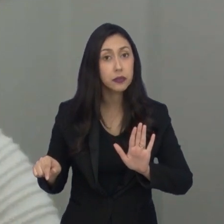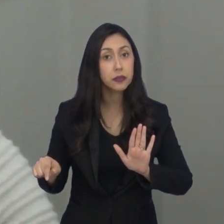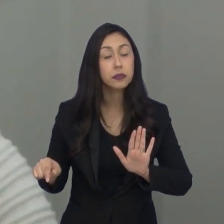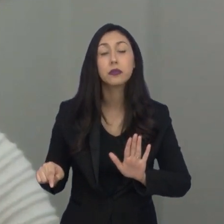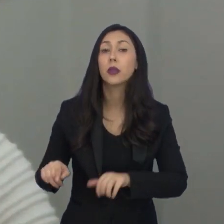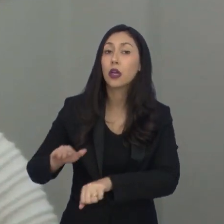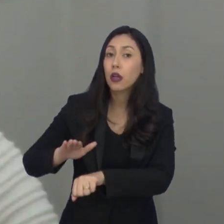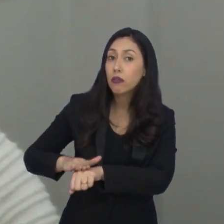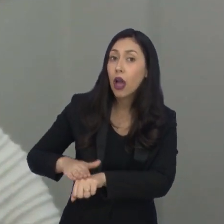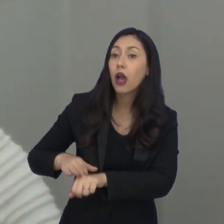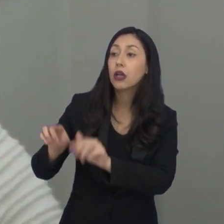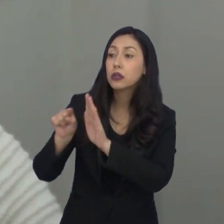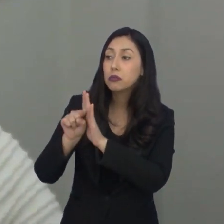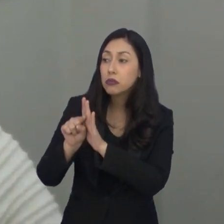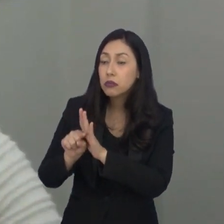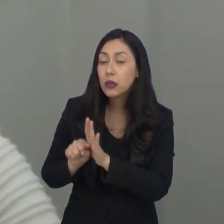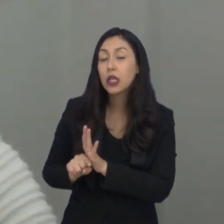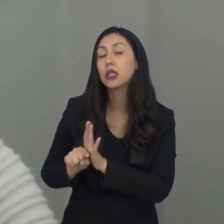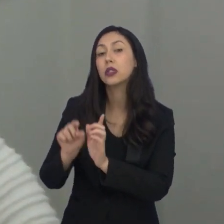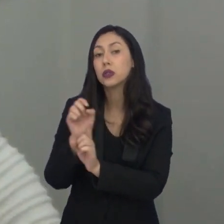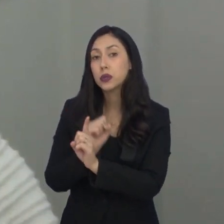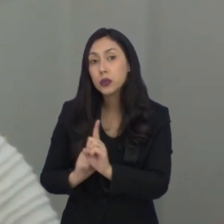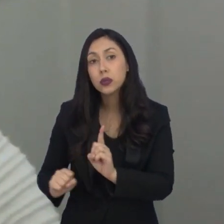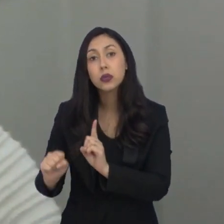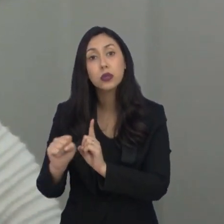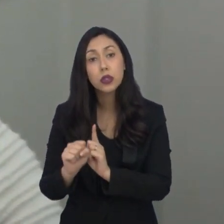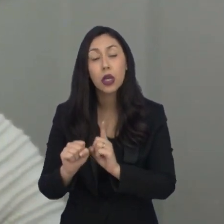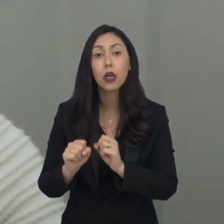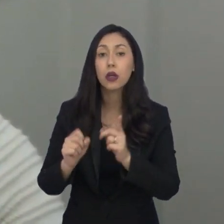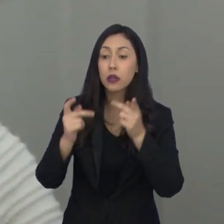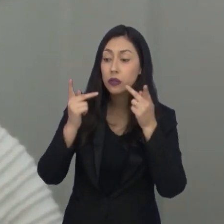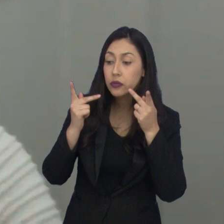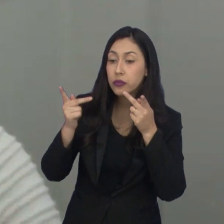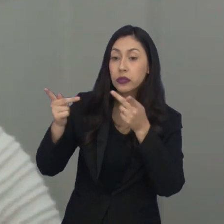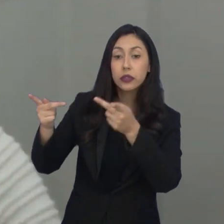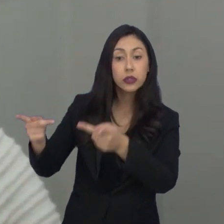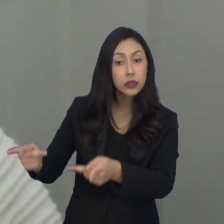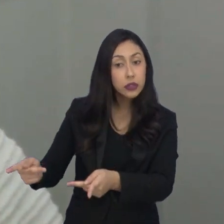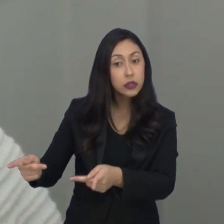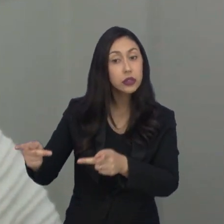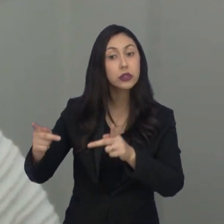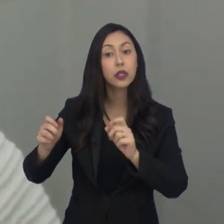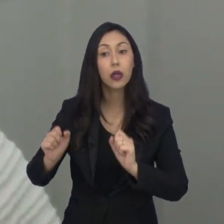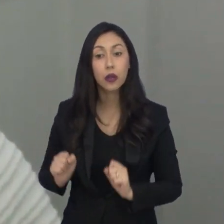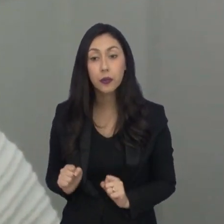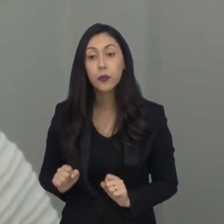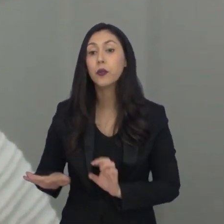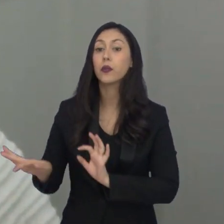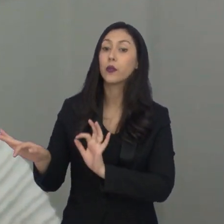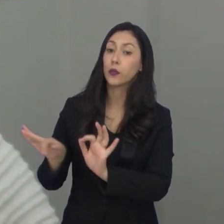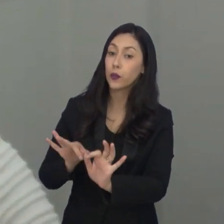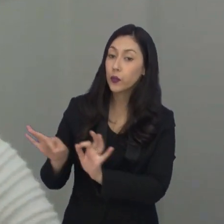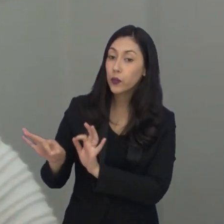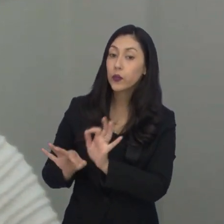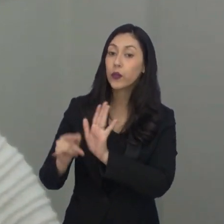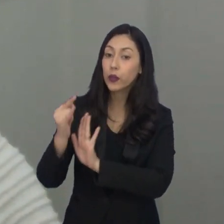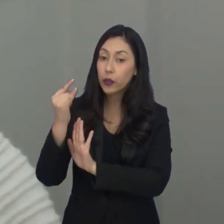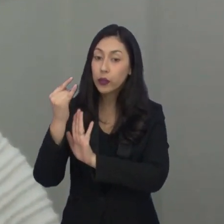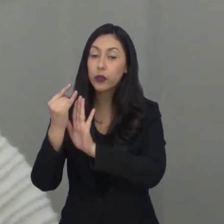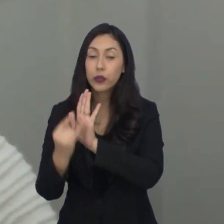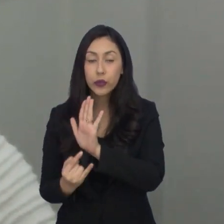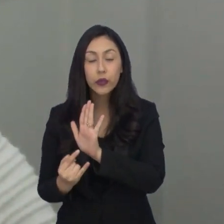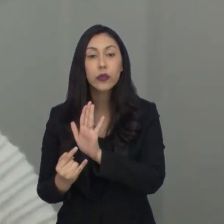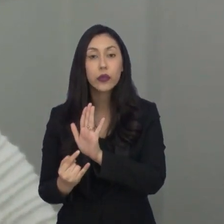fazem esse estudo social, vão até o local, passam a documentação que vai ter que